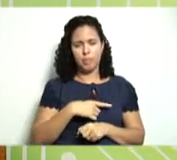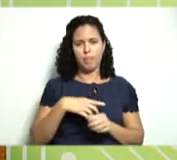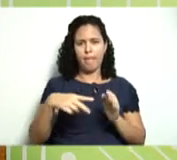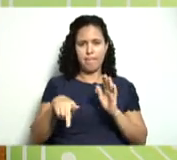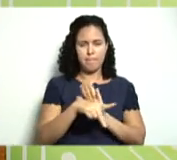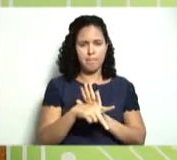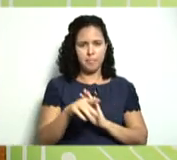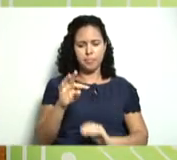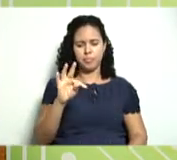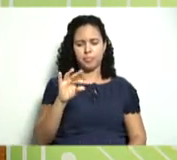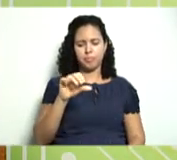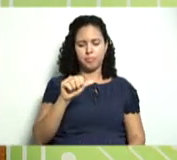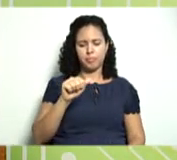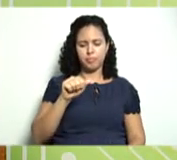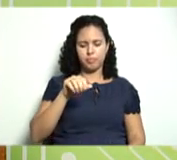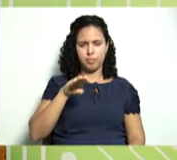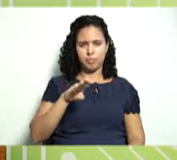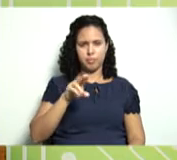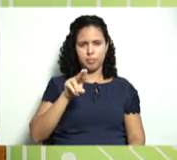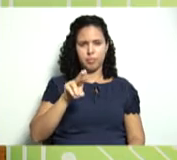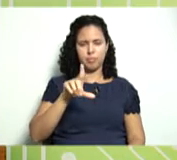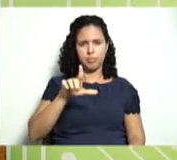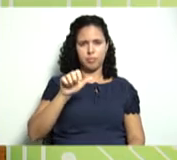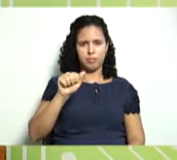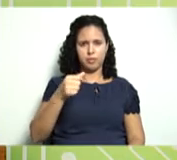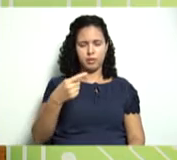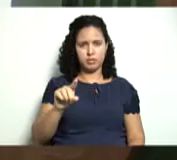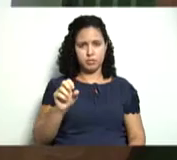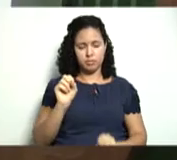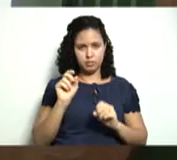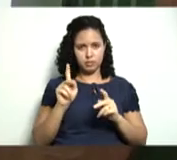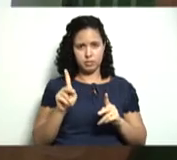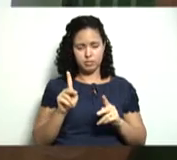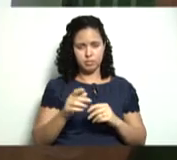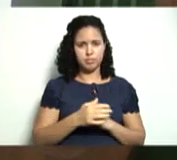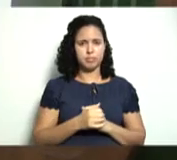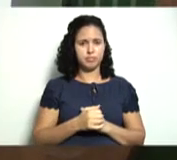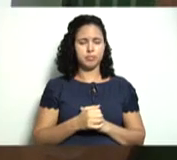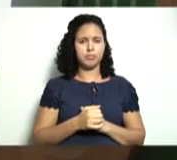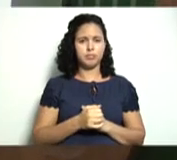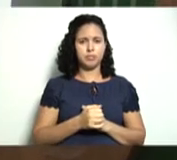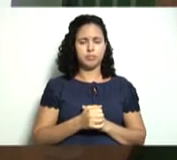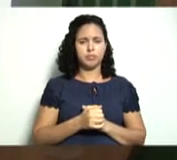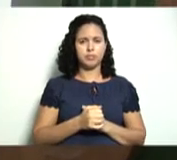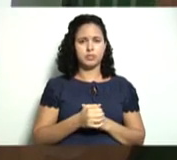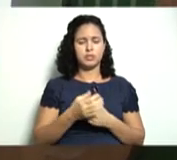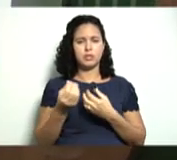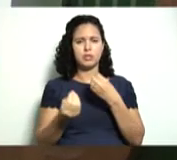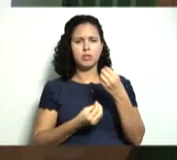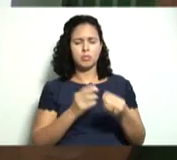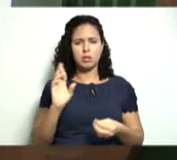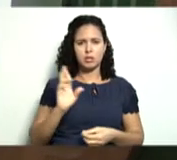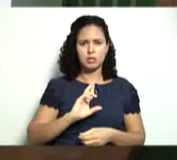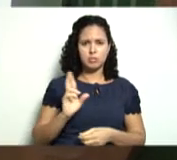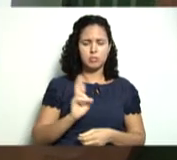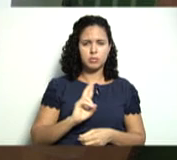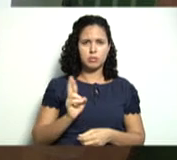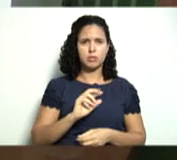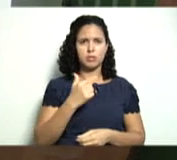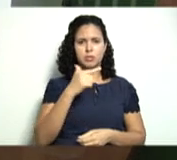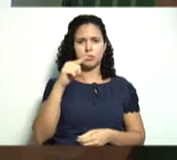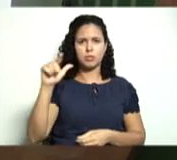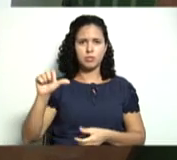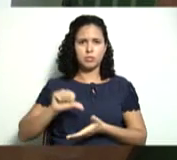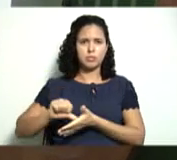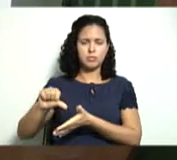para tabulação certo e é esse tal como é que tal a resposta e teve algum outro pólo que